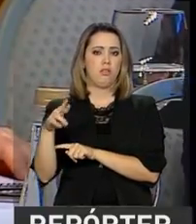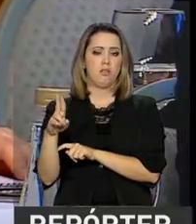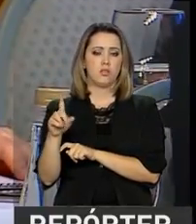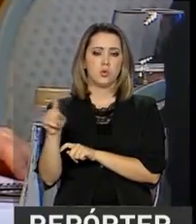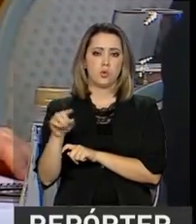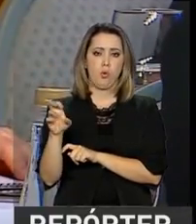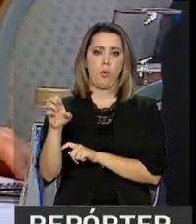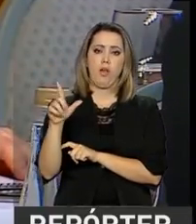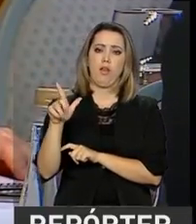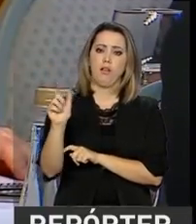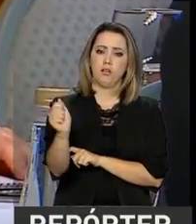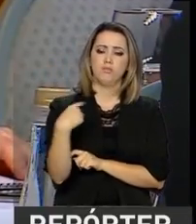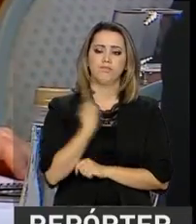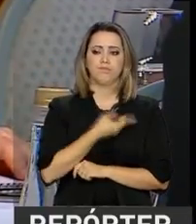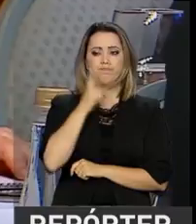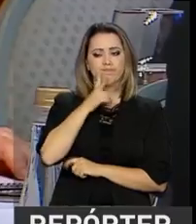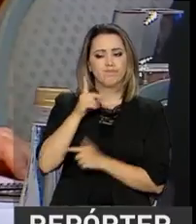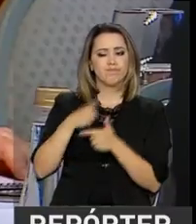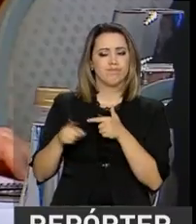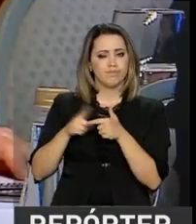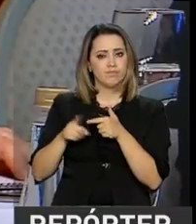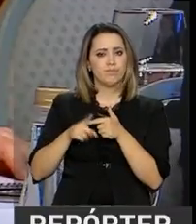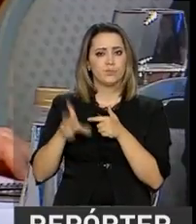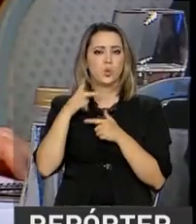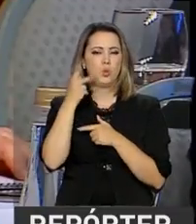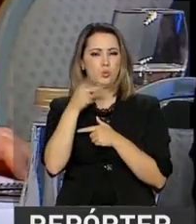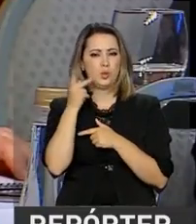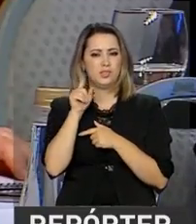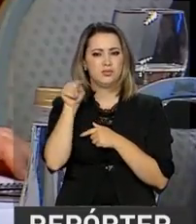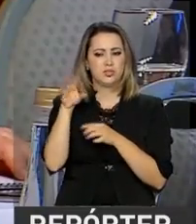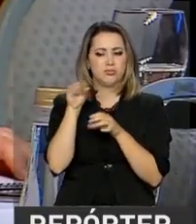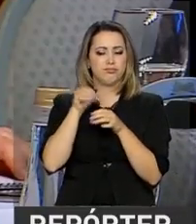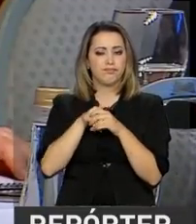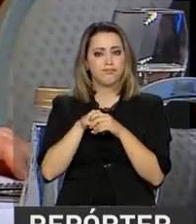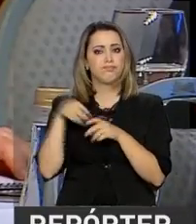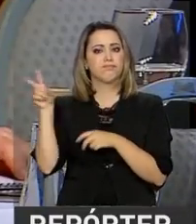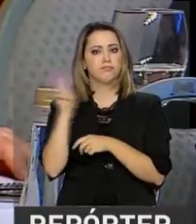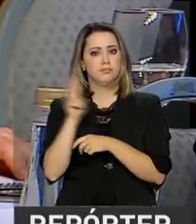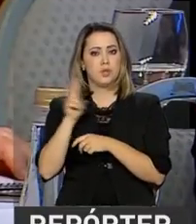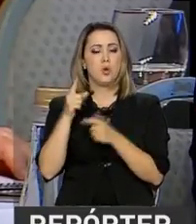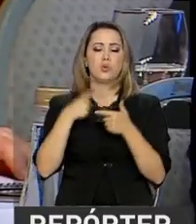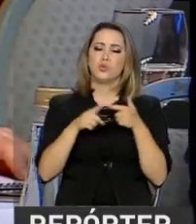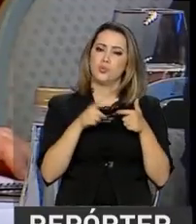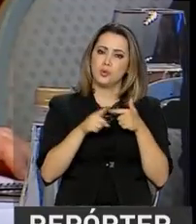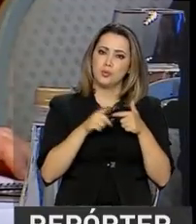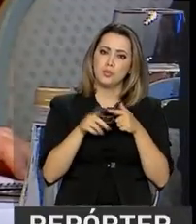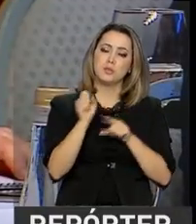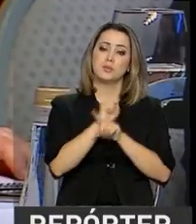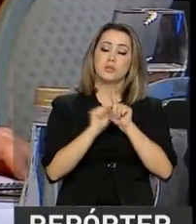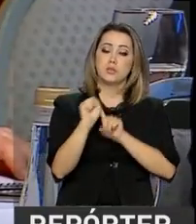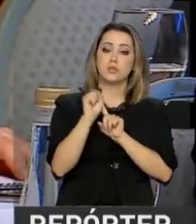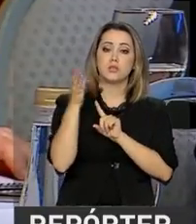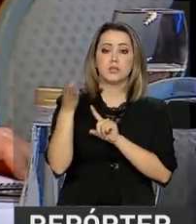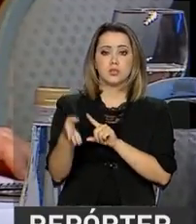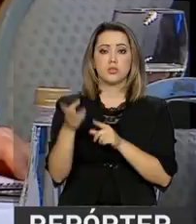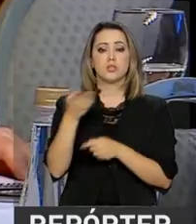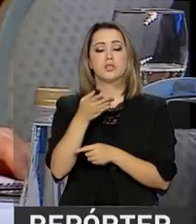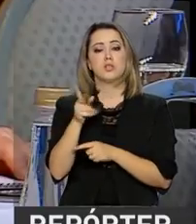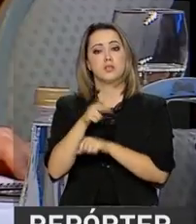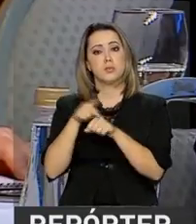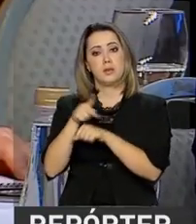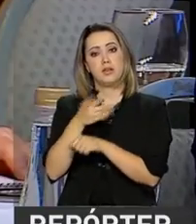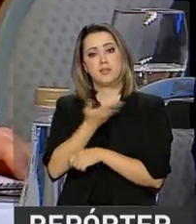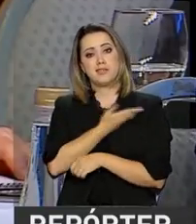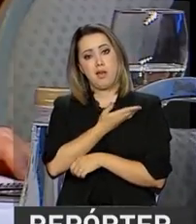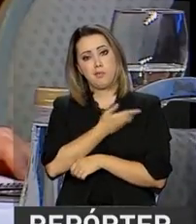sensíveis à deterioração do quadro político institucional, às carências sociais que nesse país amigo ganham